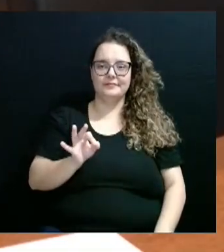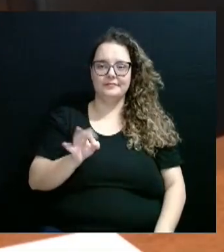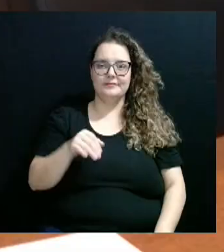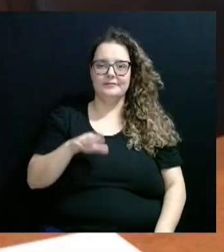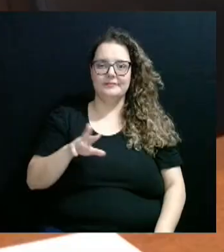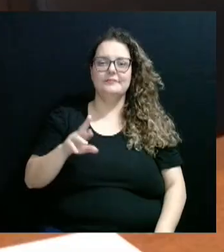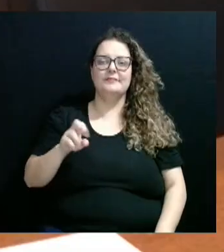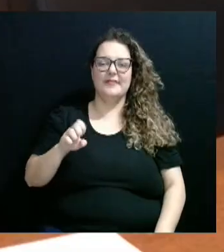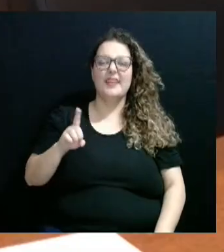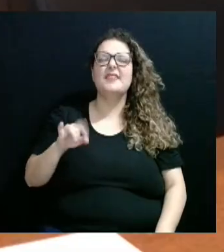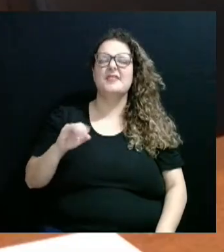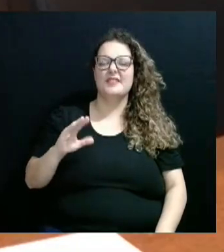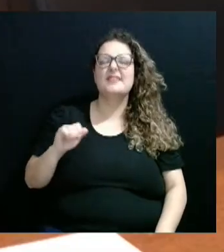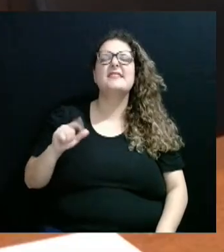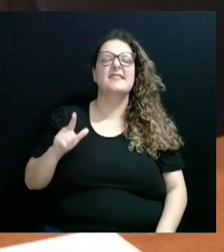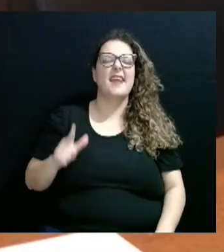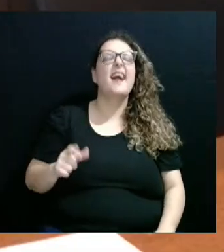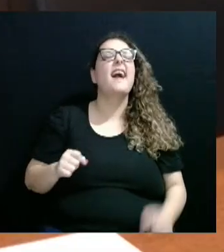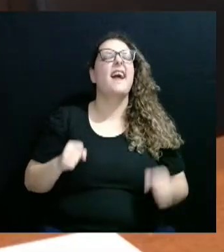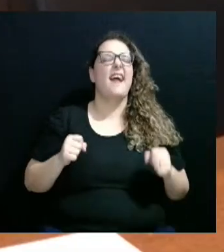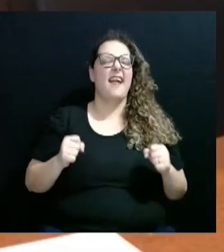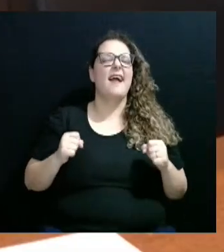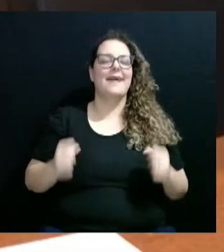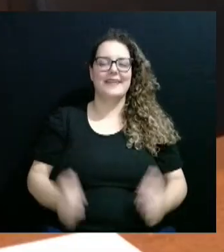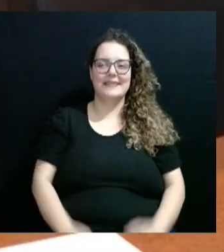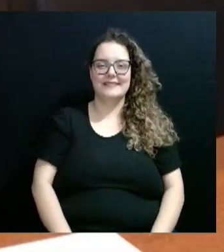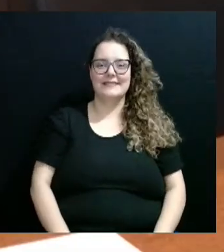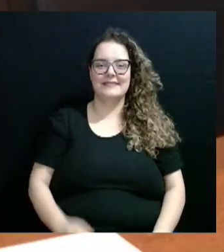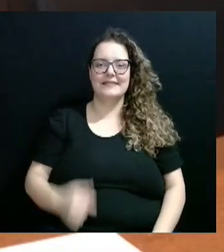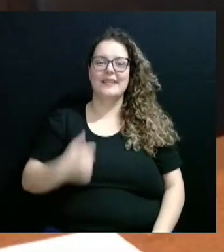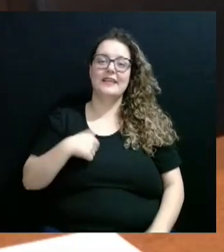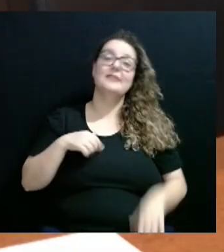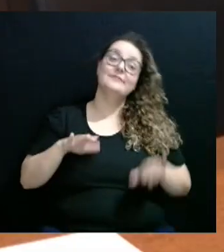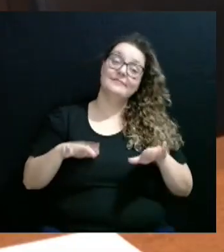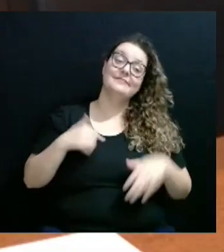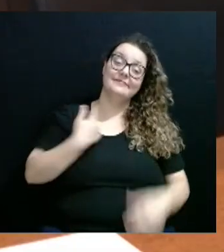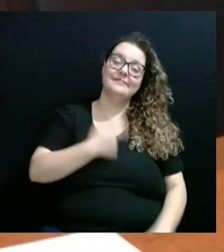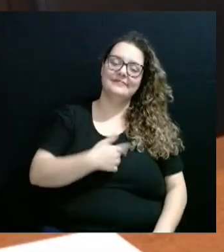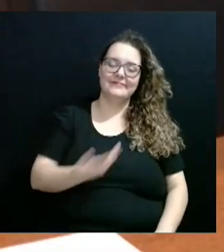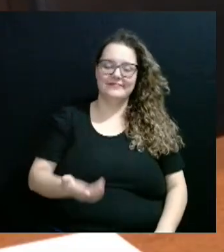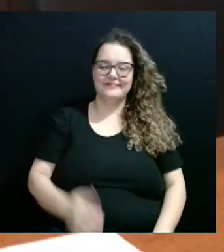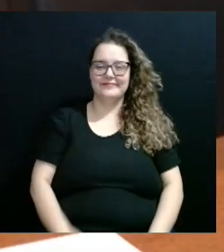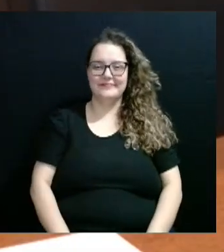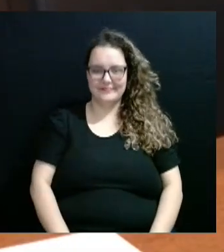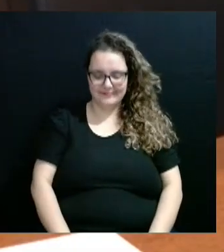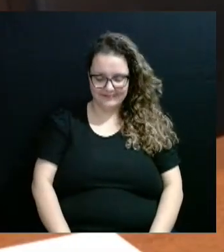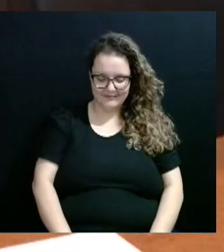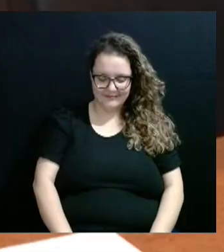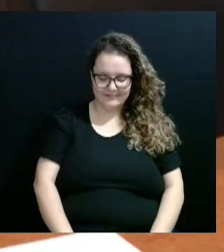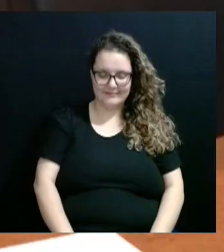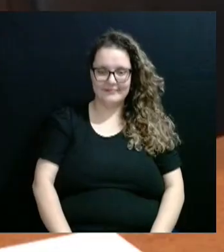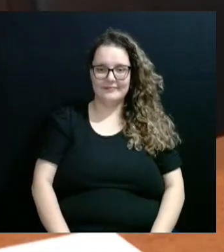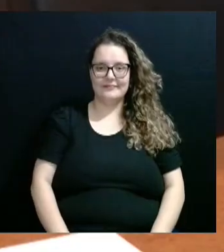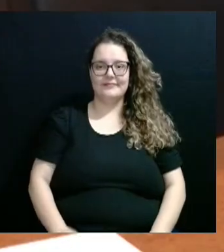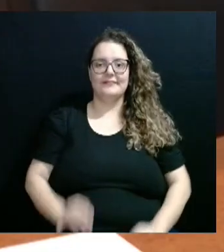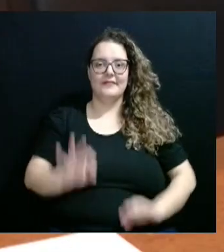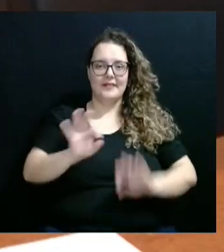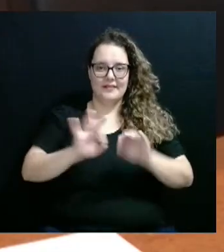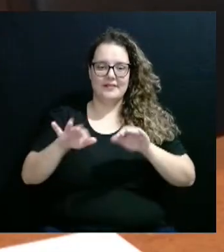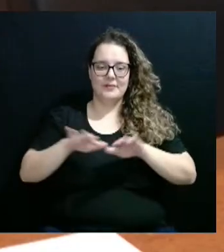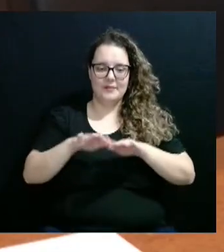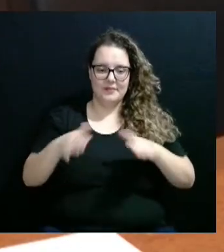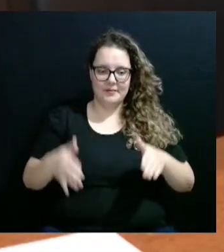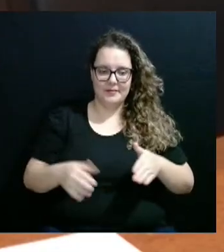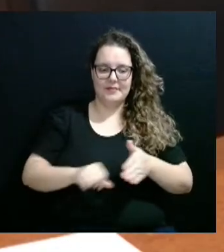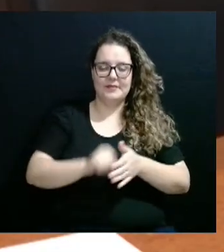Então, eu fico com a nossa. Bom, eu vou formar a mesa, tá, gente, primeiro, e depois a